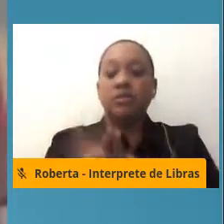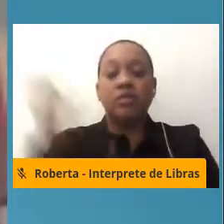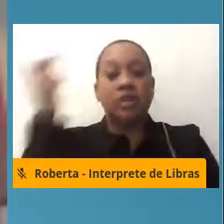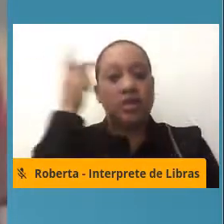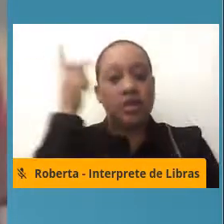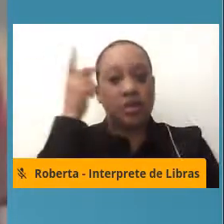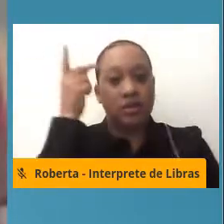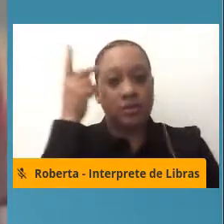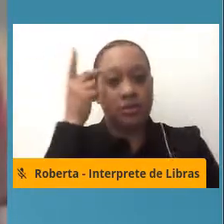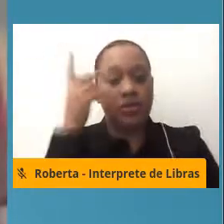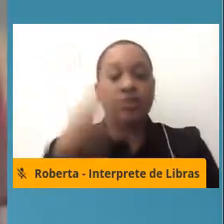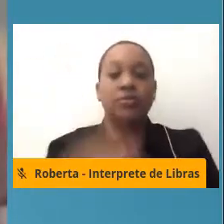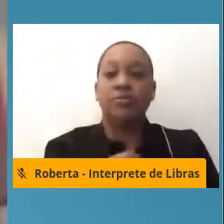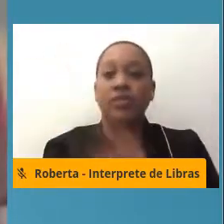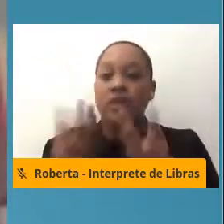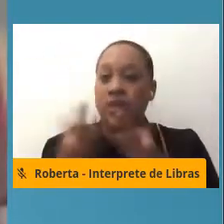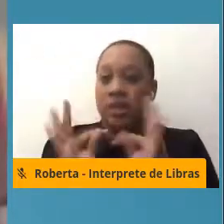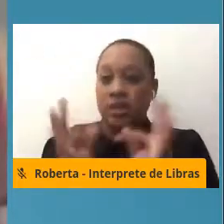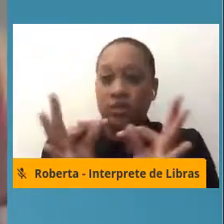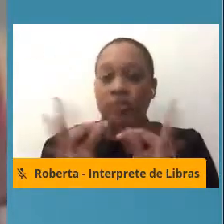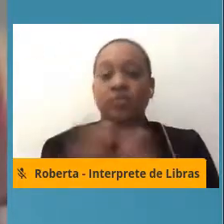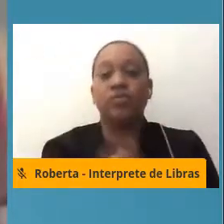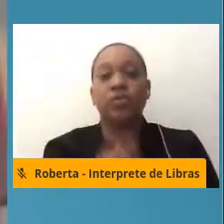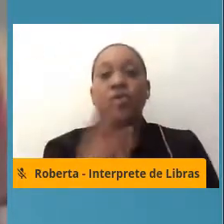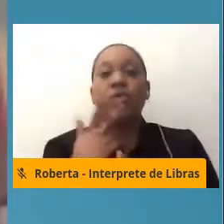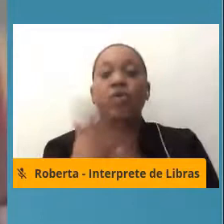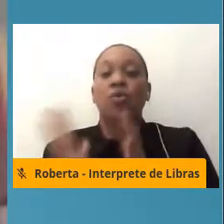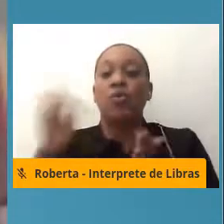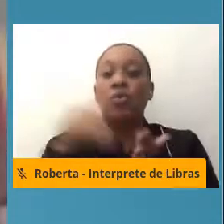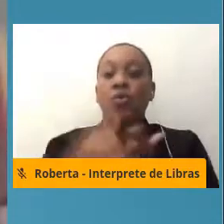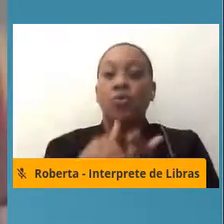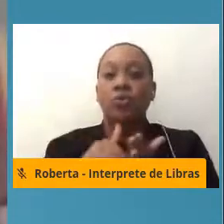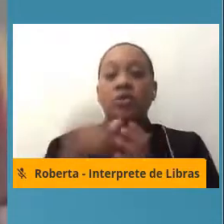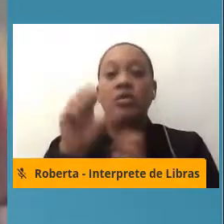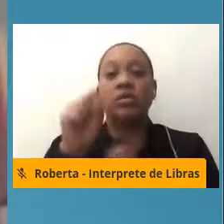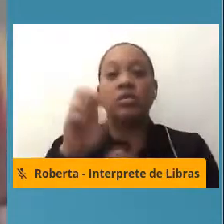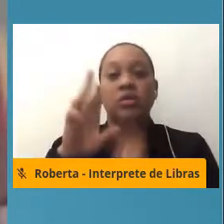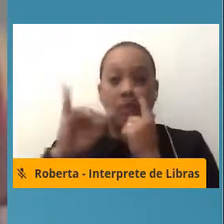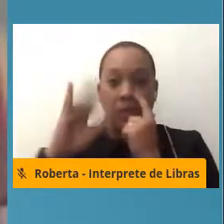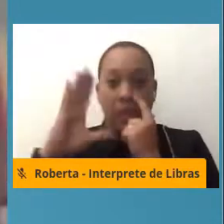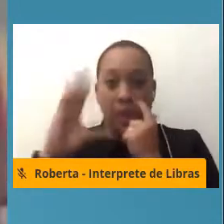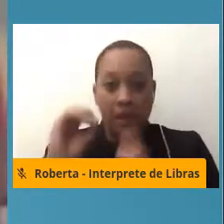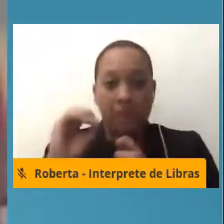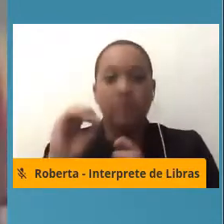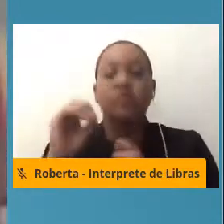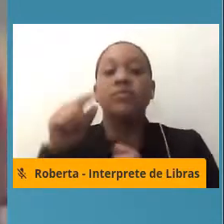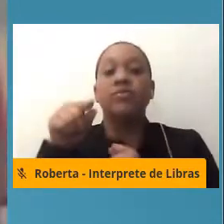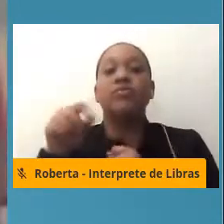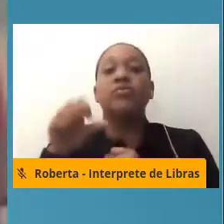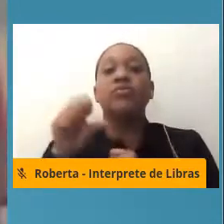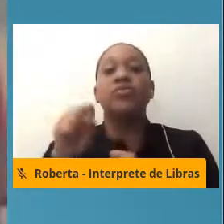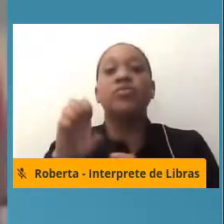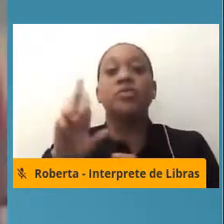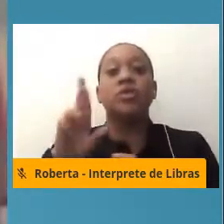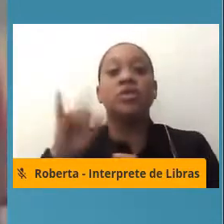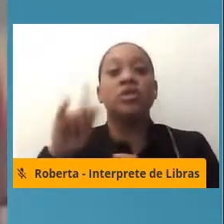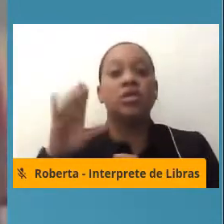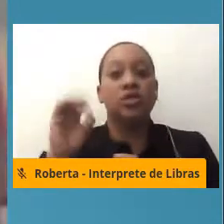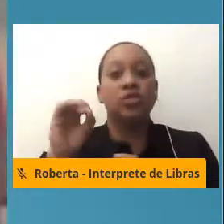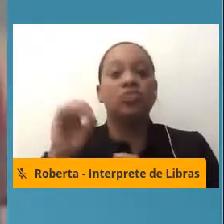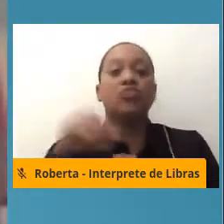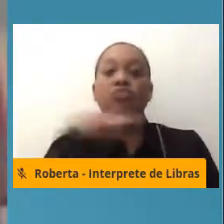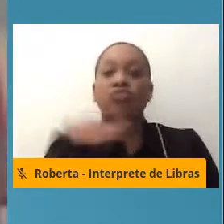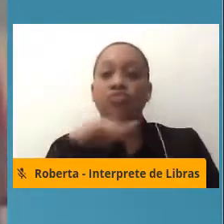E, por último, nós teremos o doutor Sérgio Lira, que é professor doutor do Instituto de Física